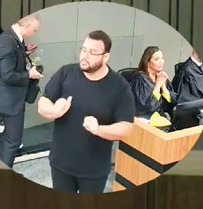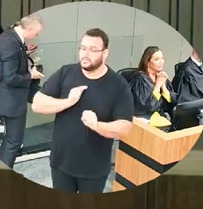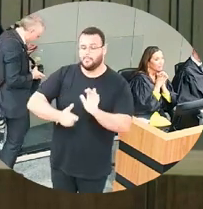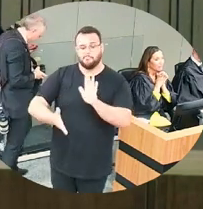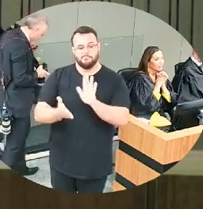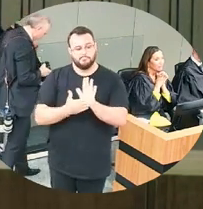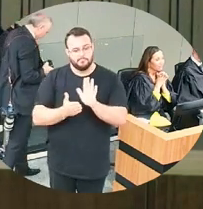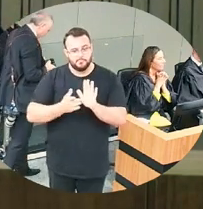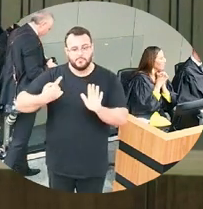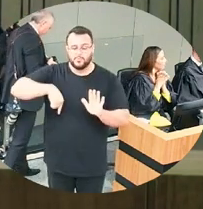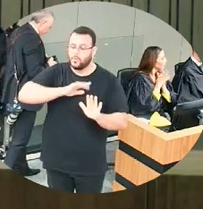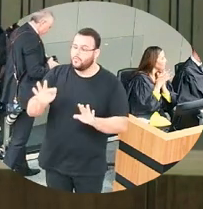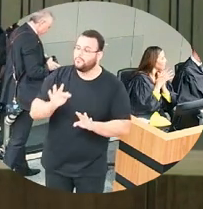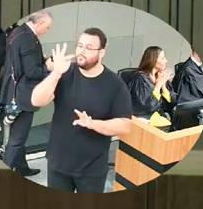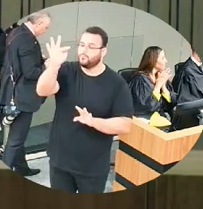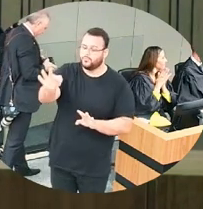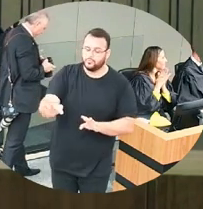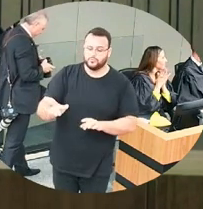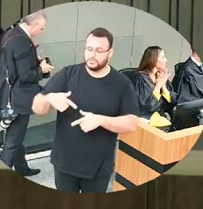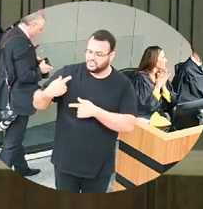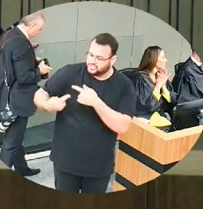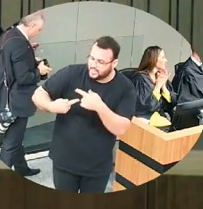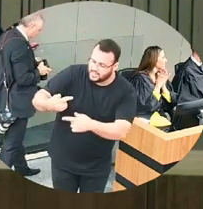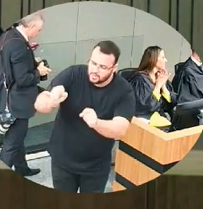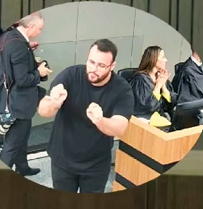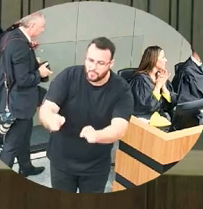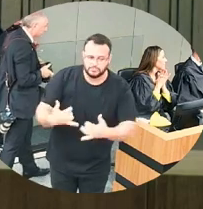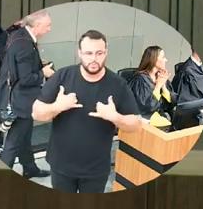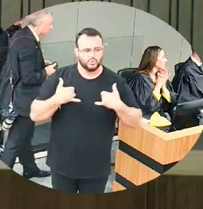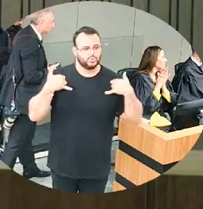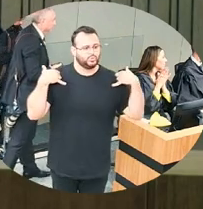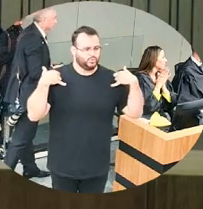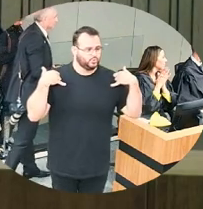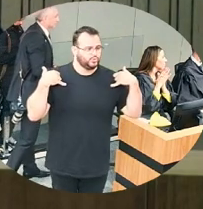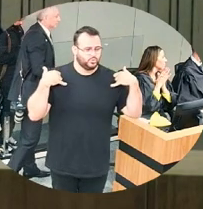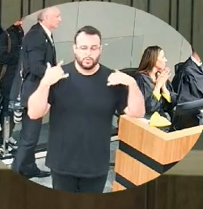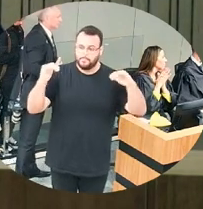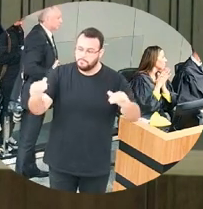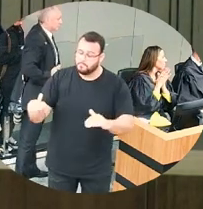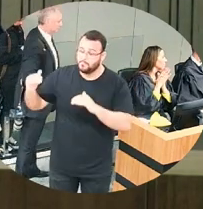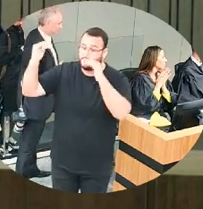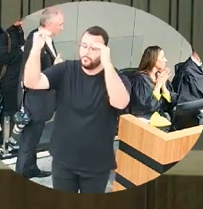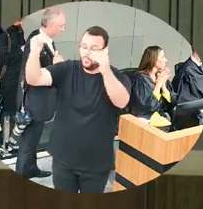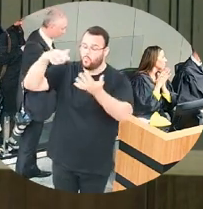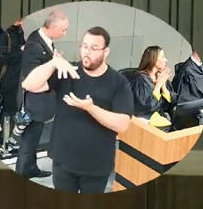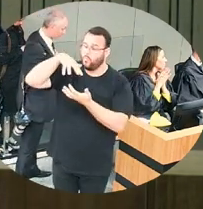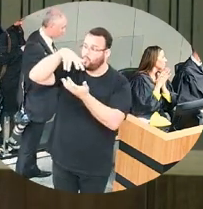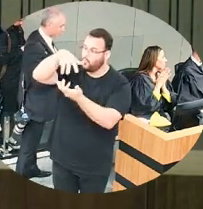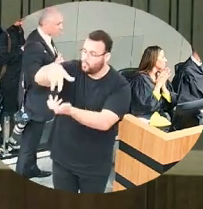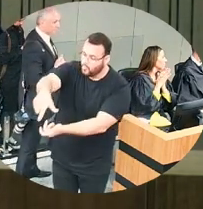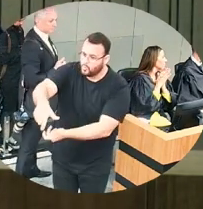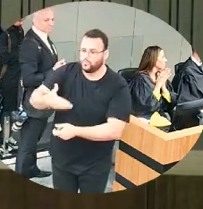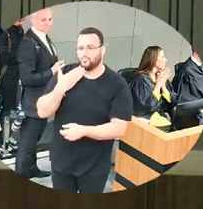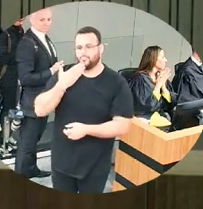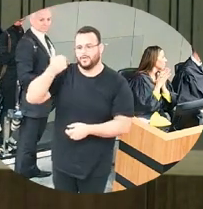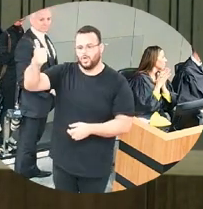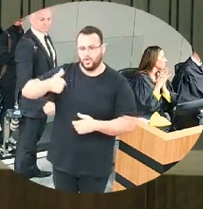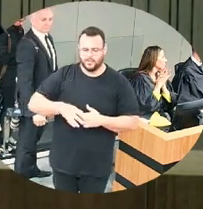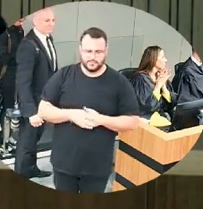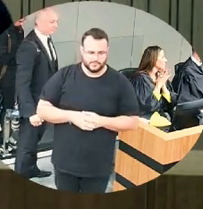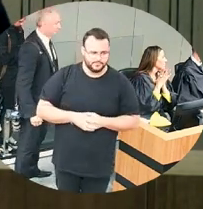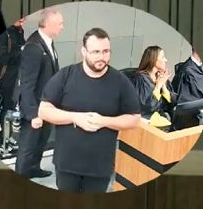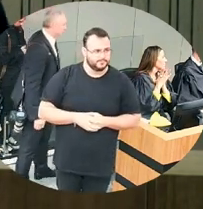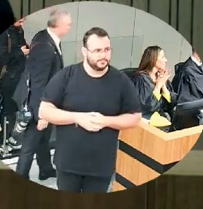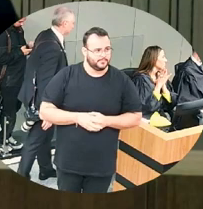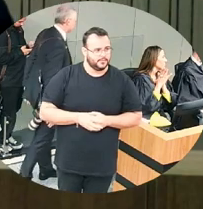legado do qual nossas futuras gerações possam se orgulhar e sobretudo o mundo um pouco